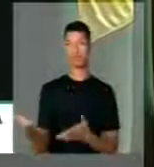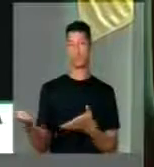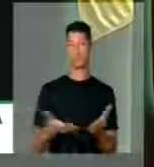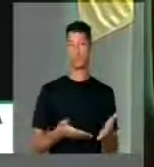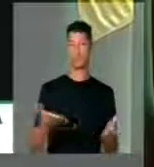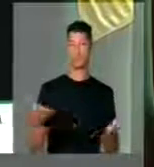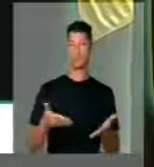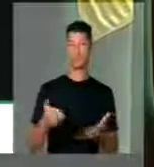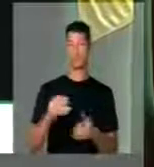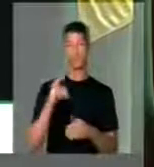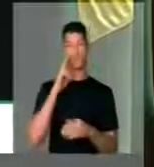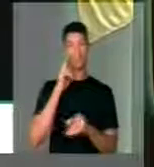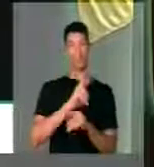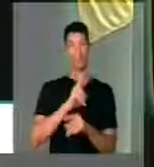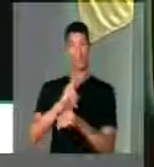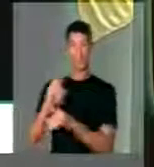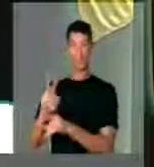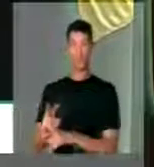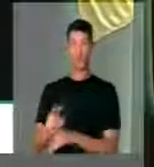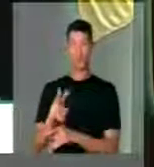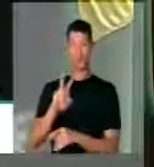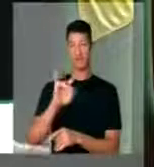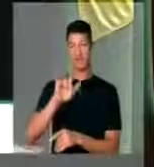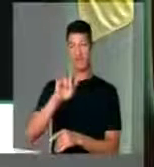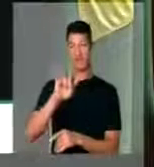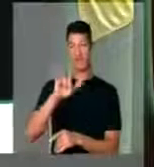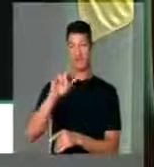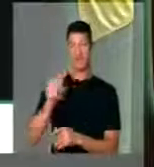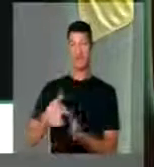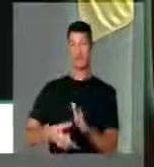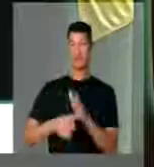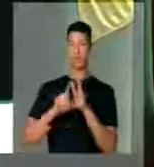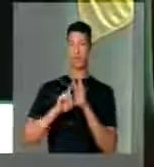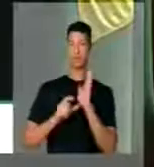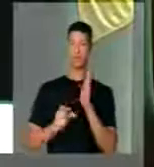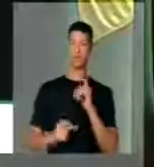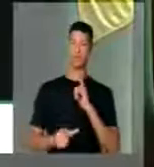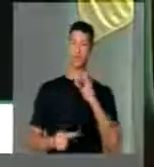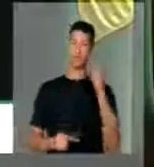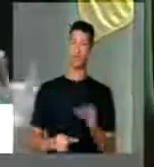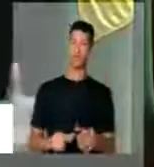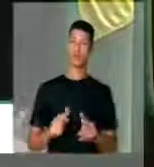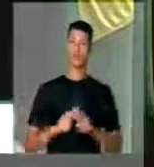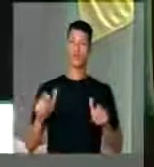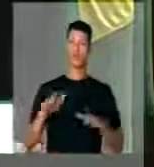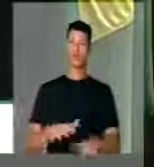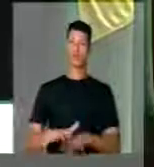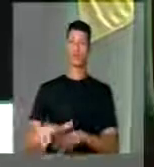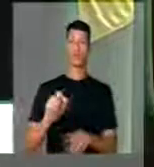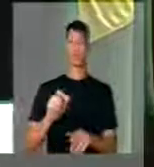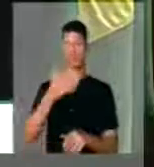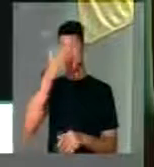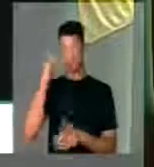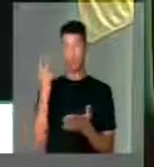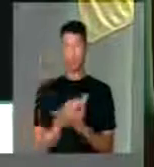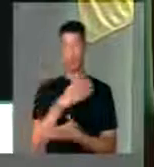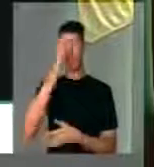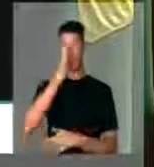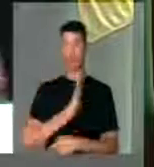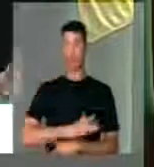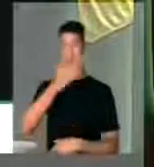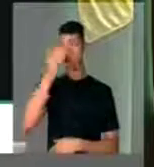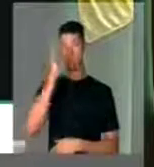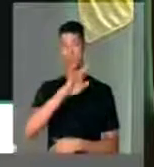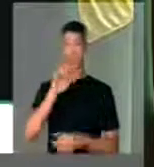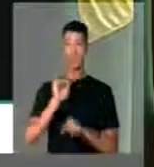convocar essa vigília que precede, e eu tenho certeza, a grande mobilização que acontecerá no Brasil amanhã. O Brasil